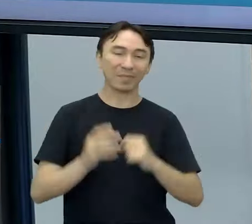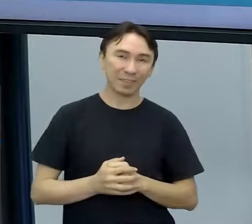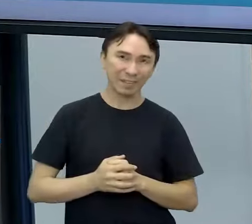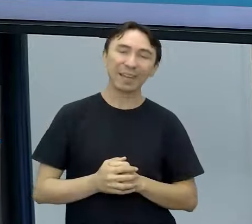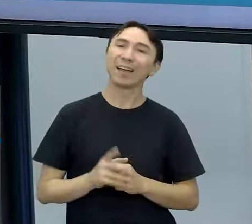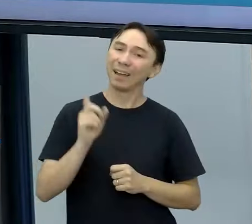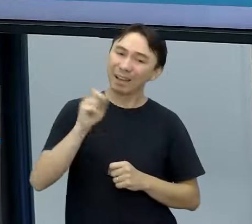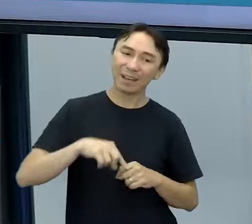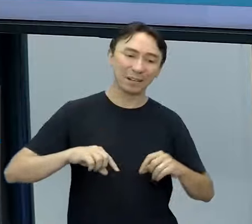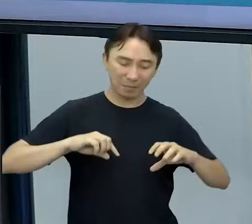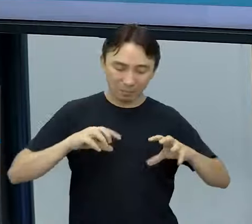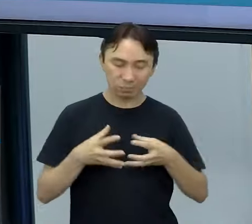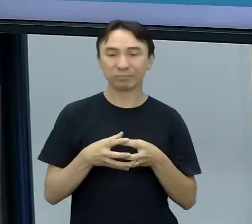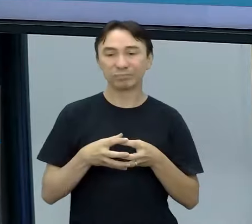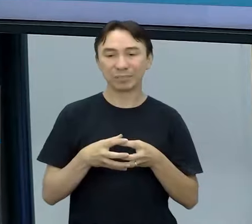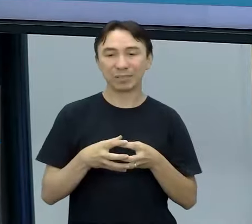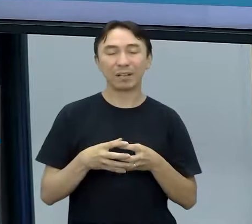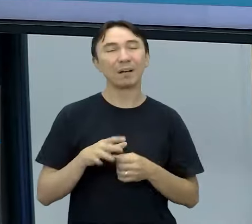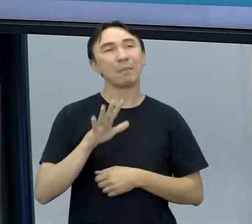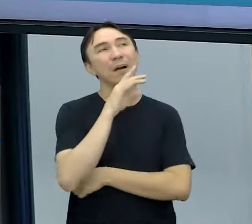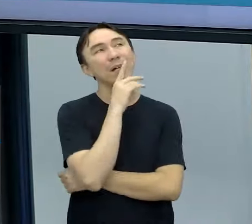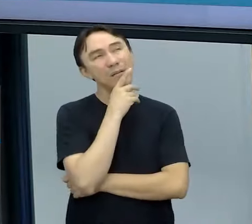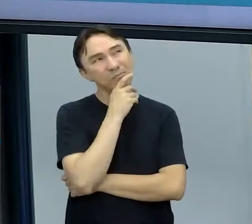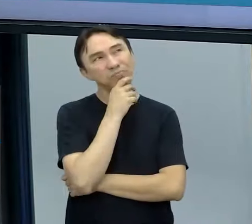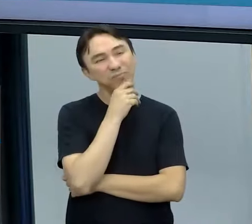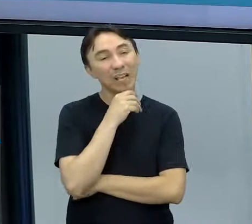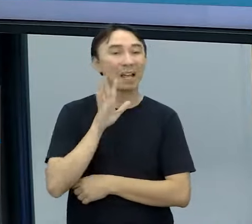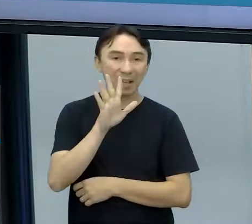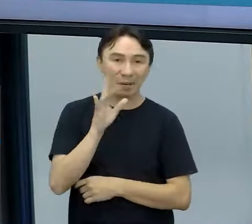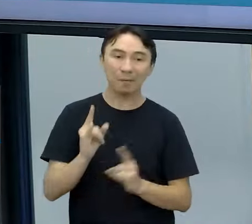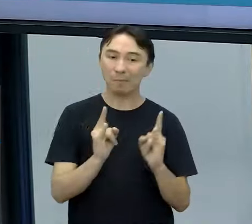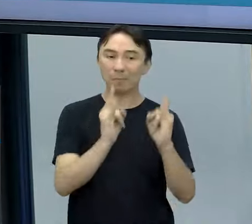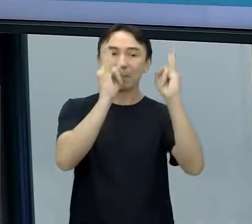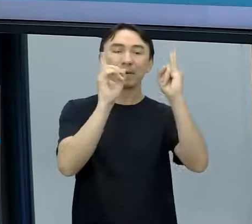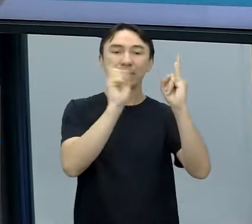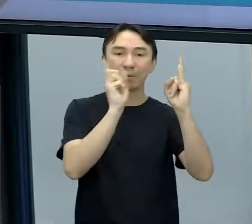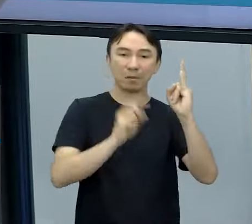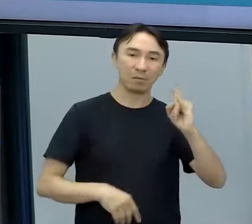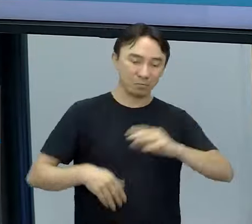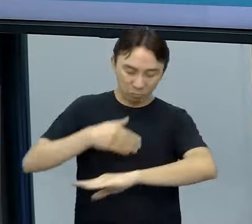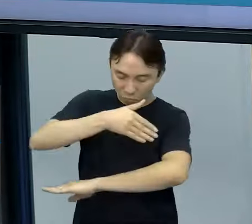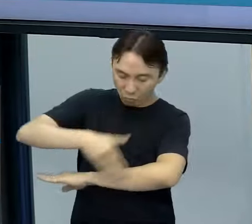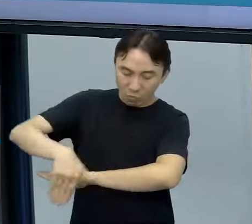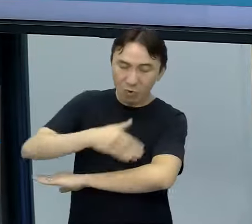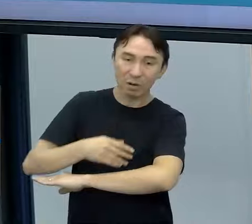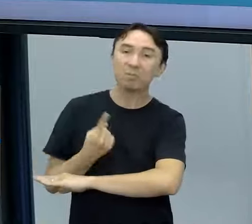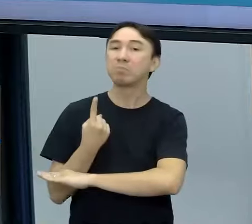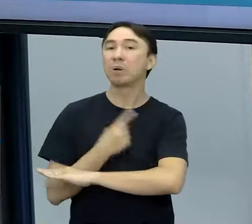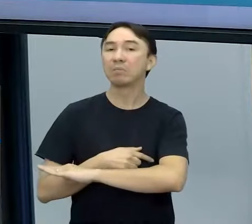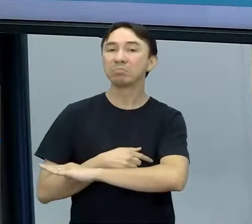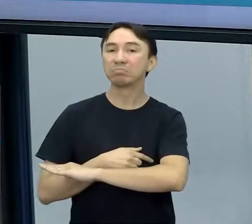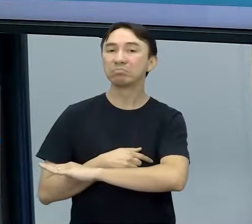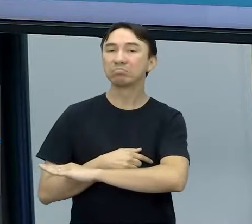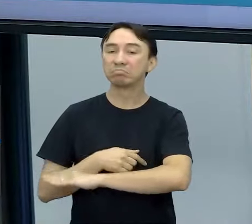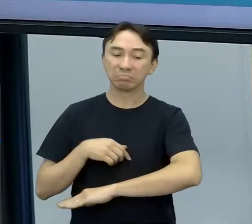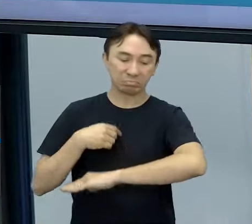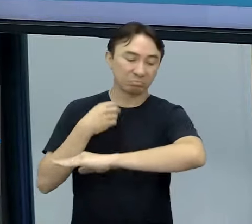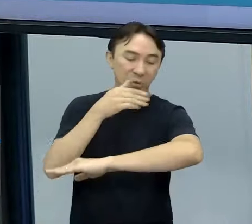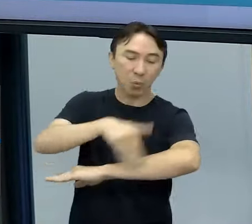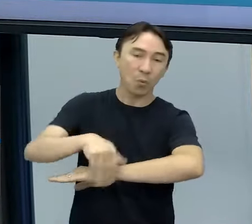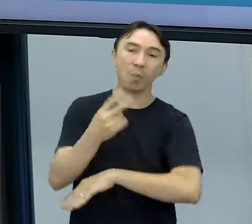o grupo. Ah, professora, mas eu moro em casa. Então, você pode pegar a sua rua e a rua de trás? Umas três ruas ali da região? Ah, não. Eu quero fazer essa